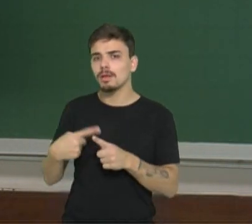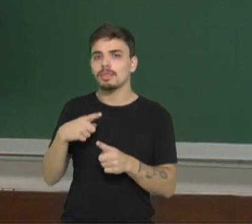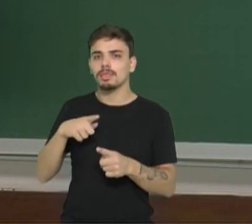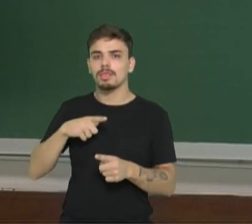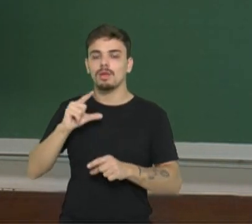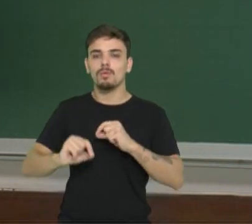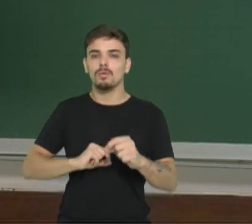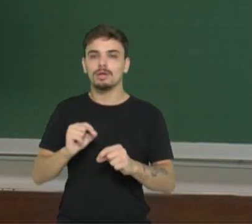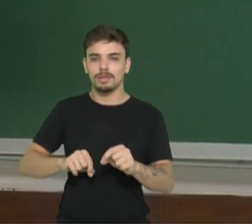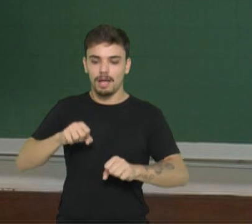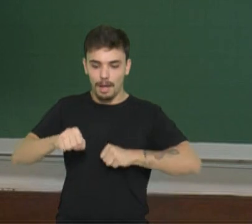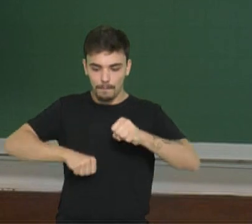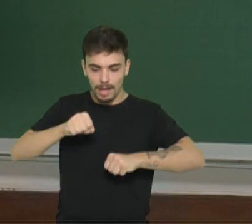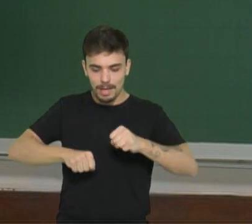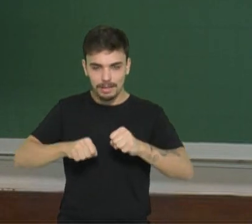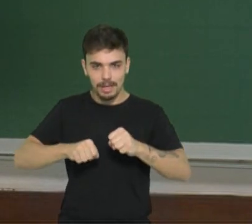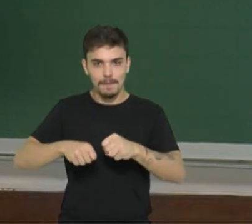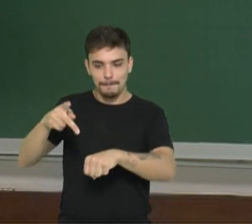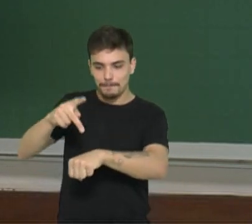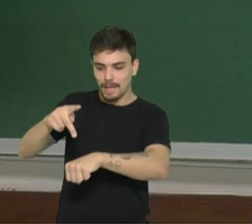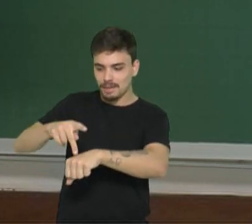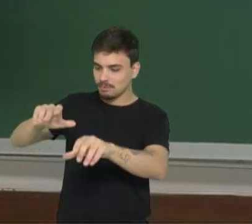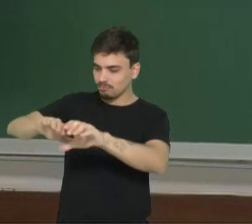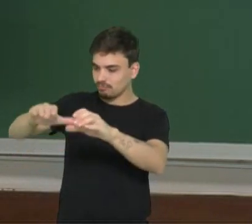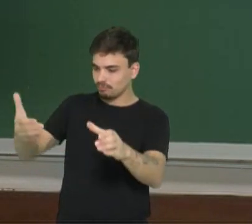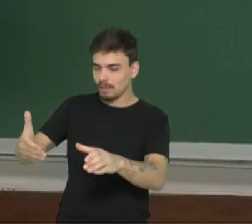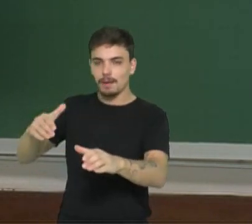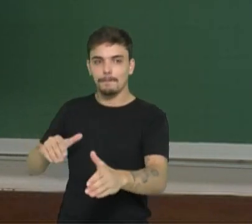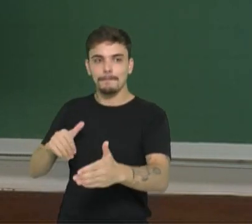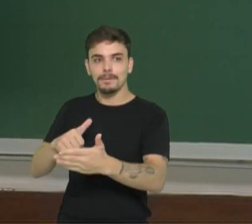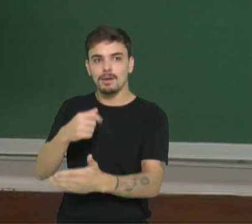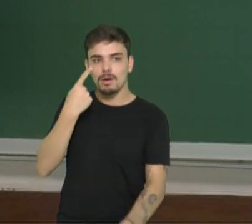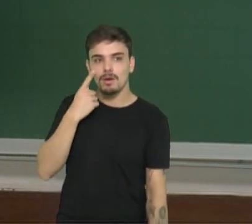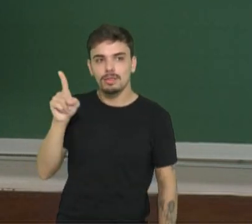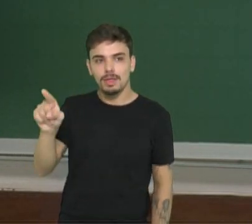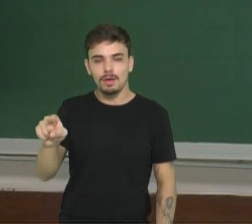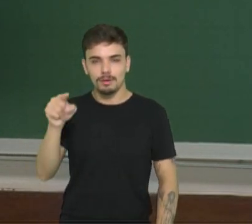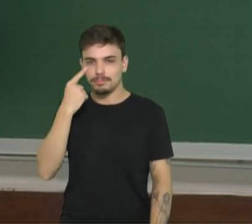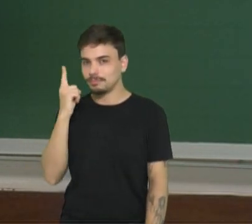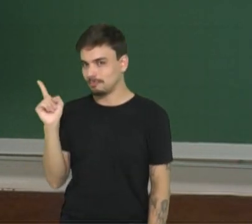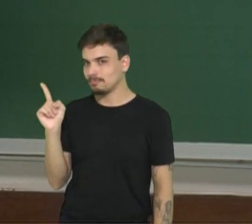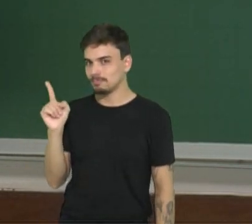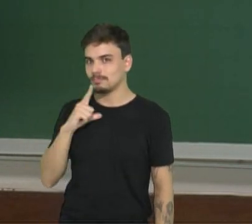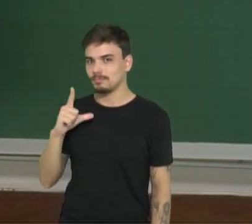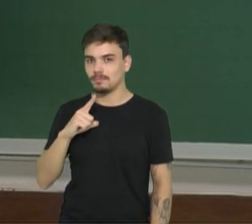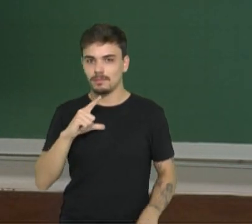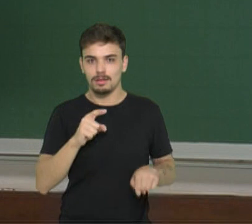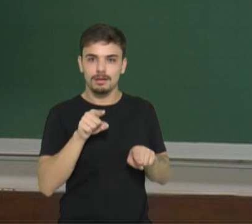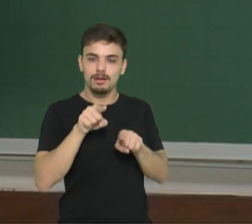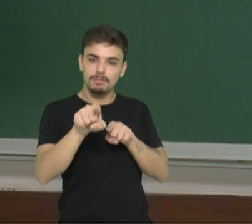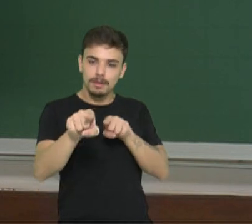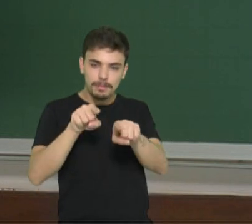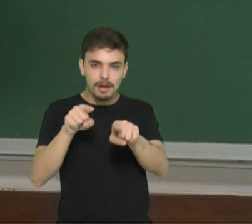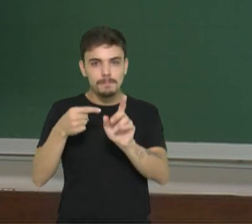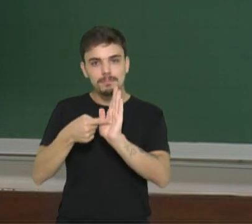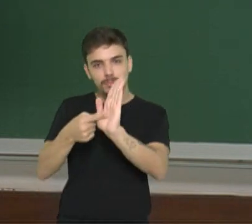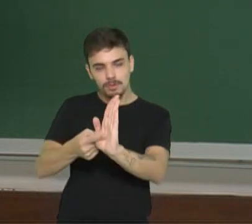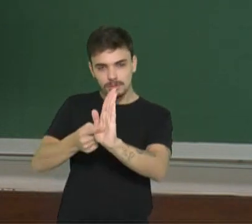sua bike nas pedras. E aí nós temos as flechinhas indicando, né, que ele acaba sendo projetado para